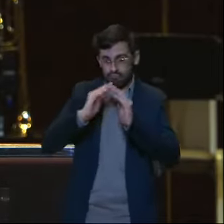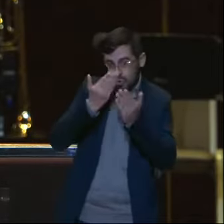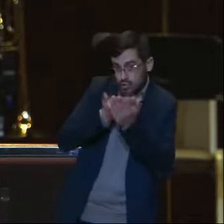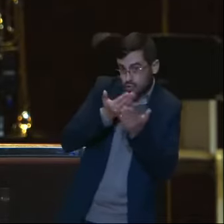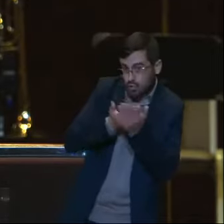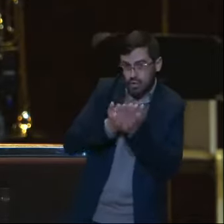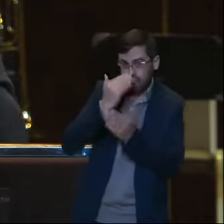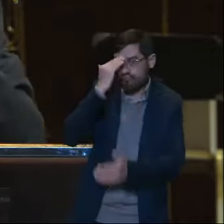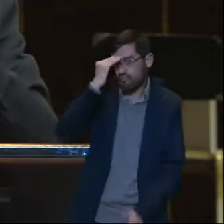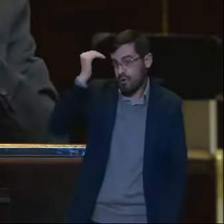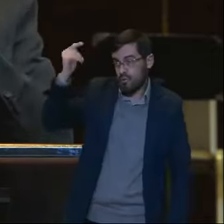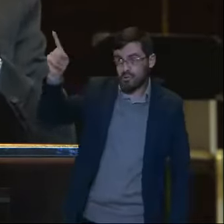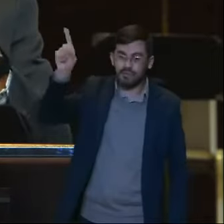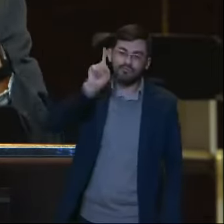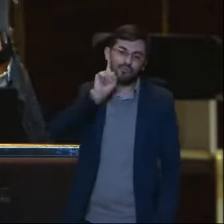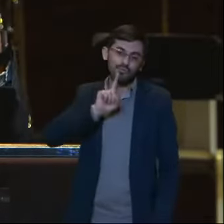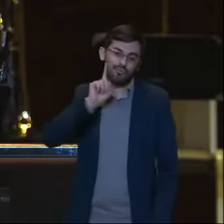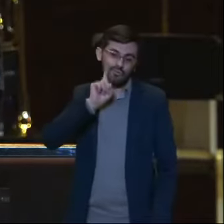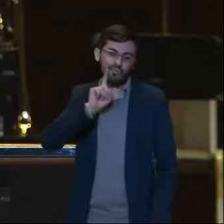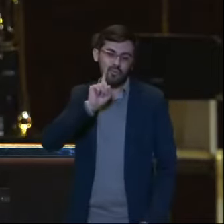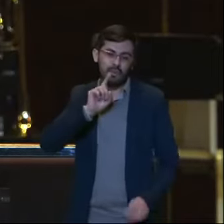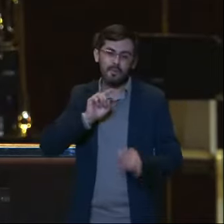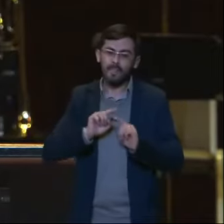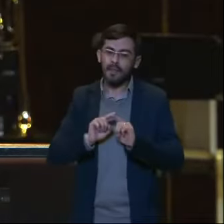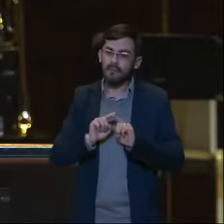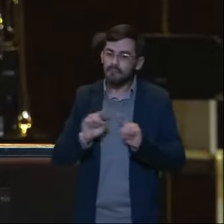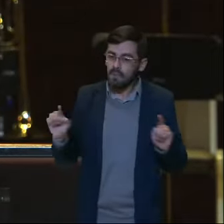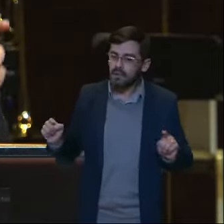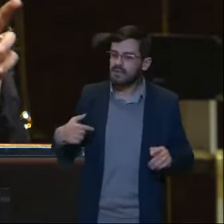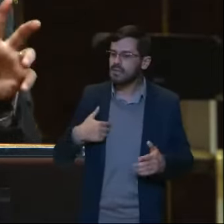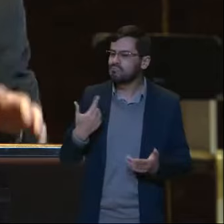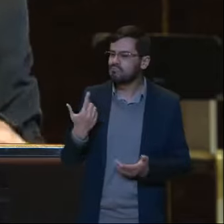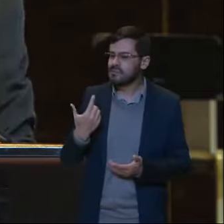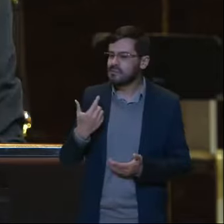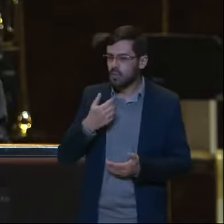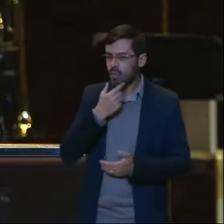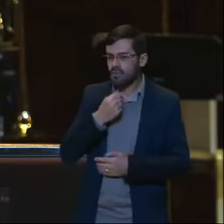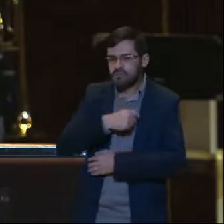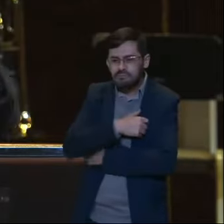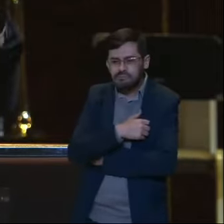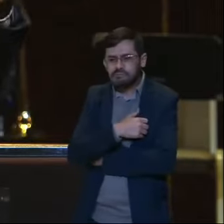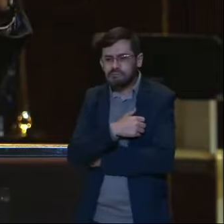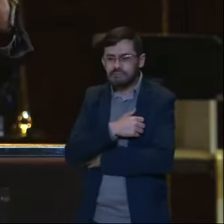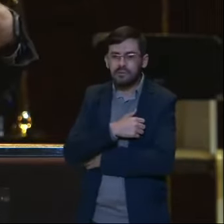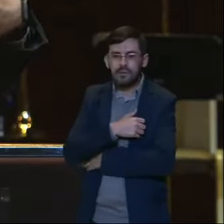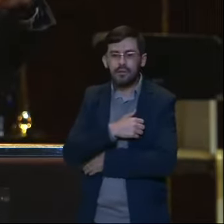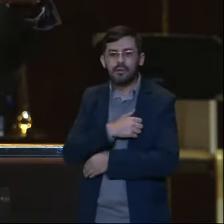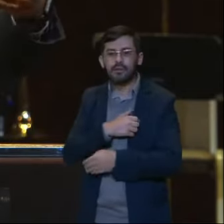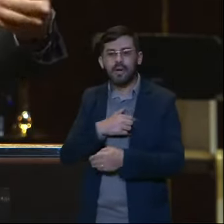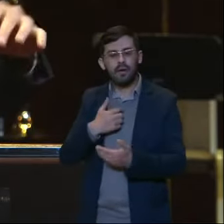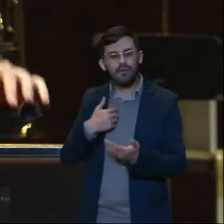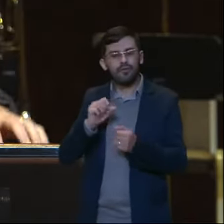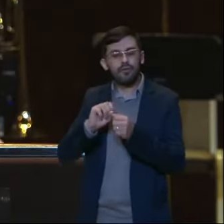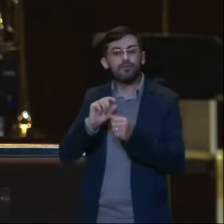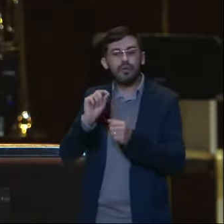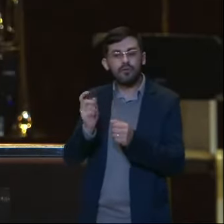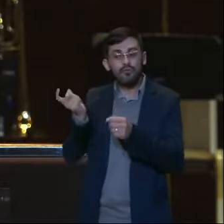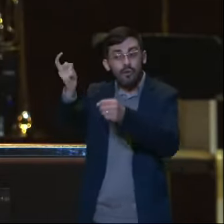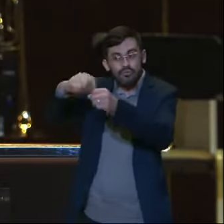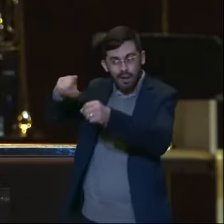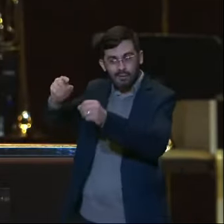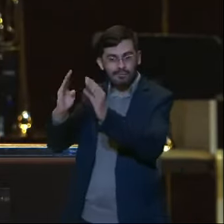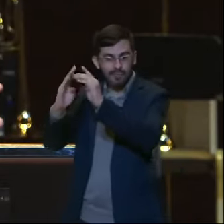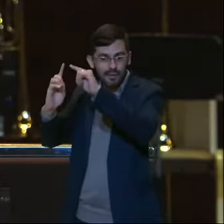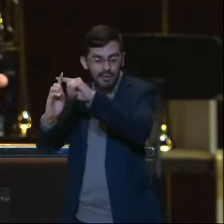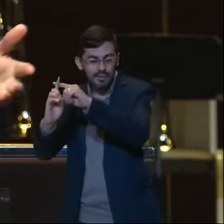Estados Unidos, uma universidade renomada. E ele ficou muito intrigado. Isso o fez voltar mais e mais vezes naquela